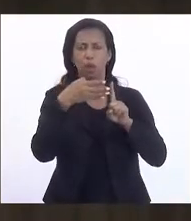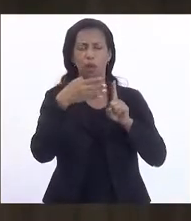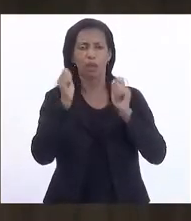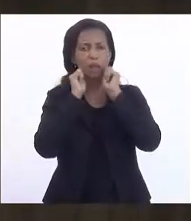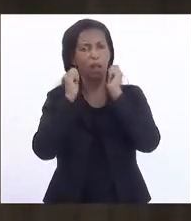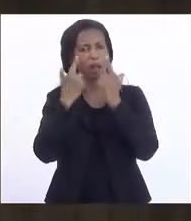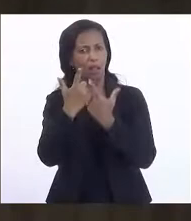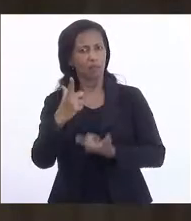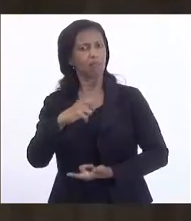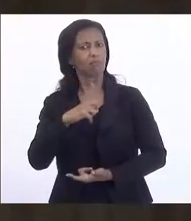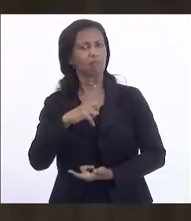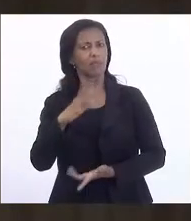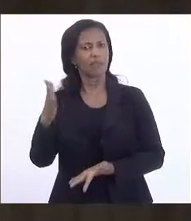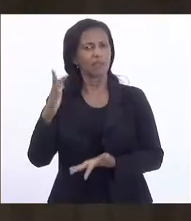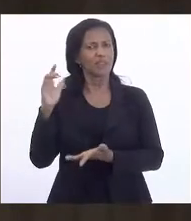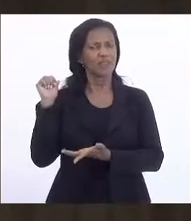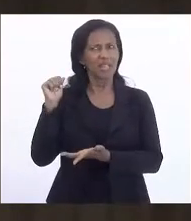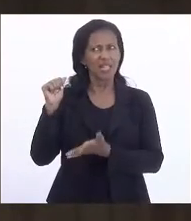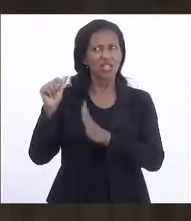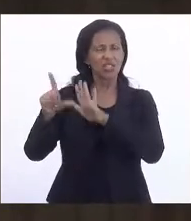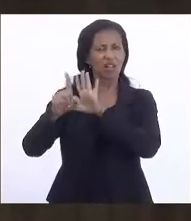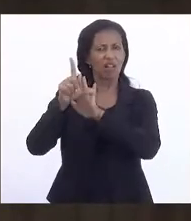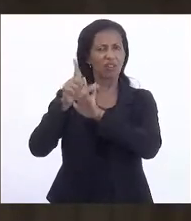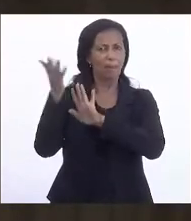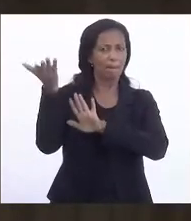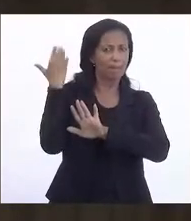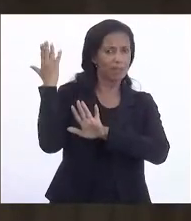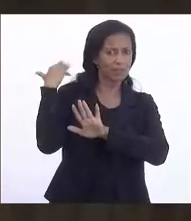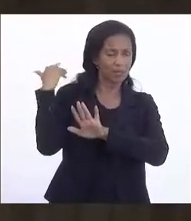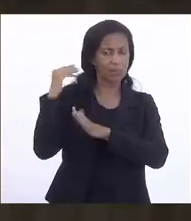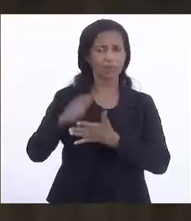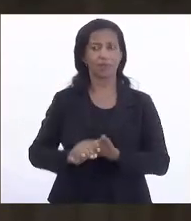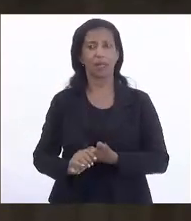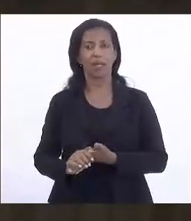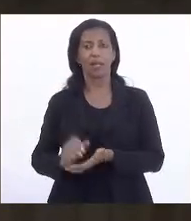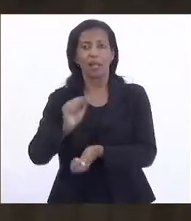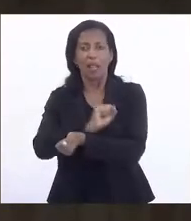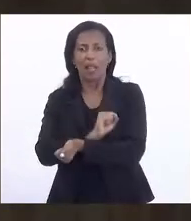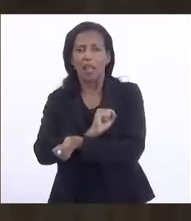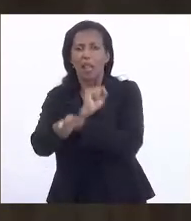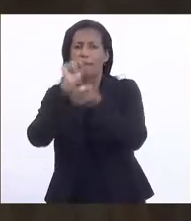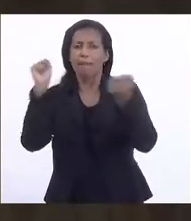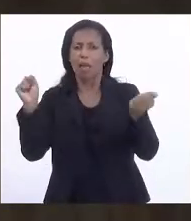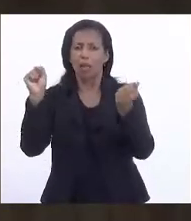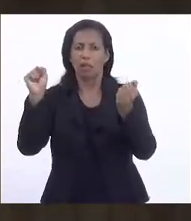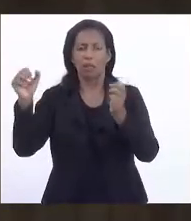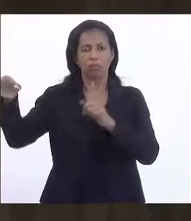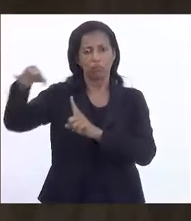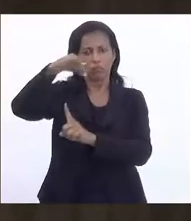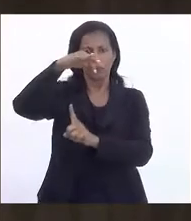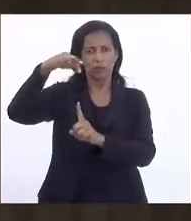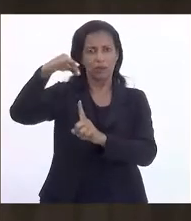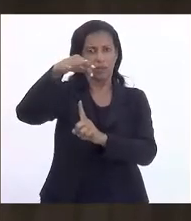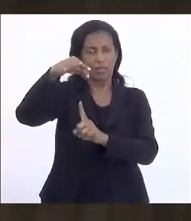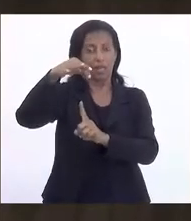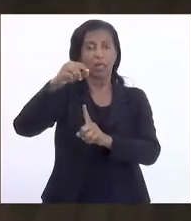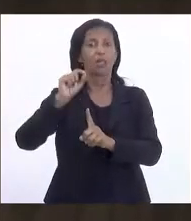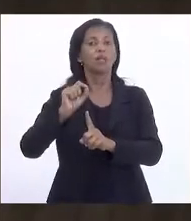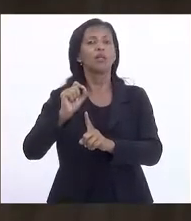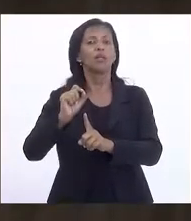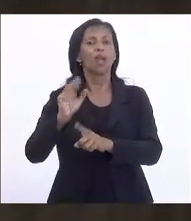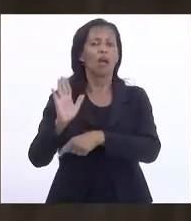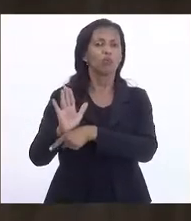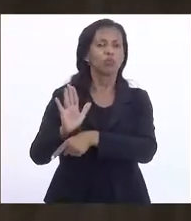teve desde a legislatura passada na campanha Liberta em Nosso Sagrado, que contribuiu à atuação da